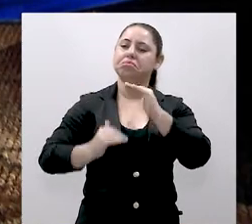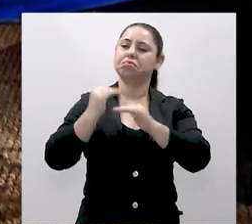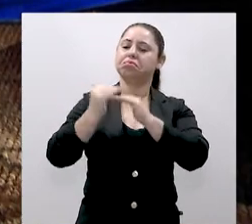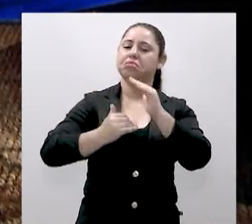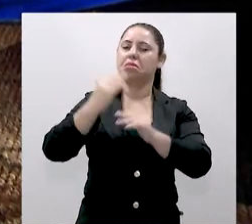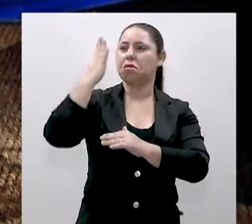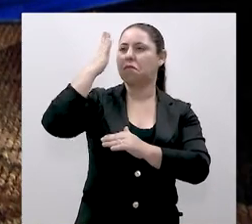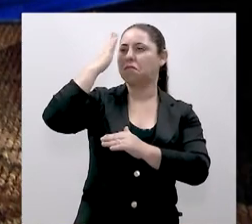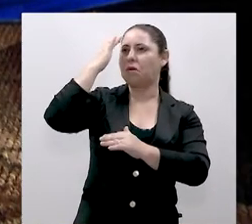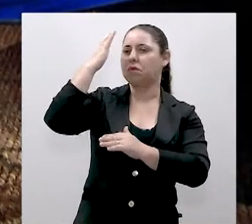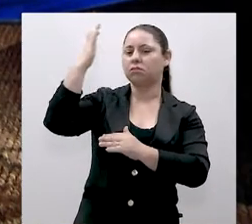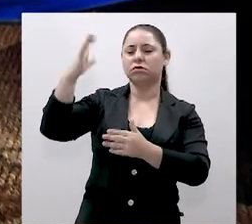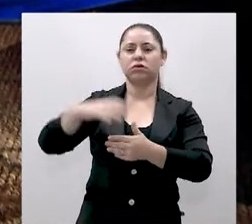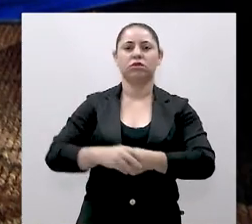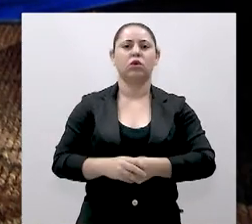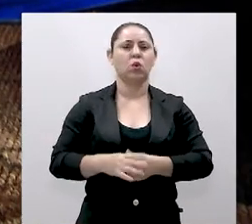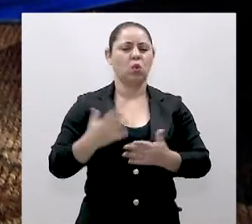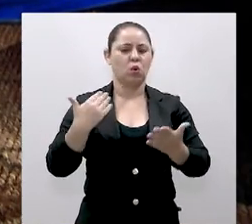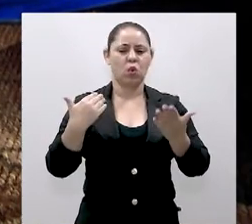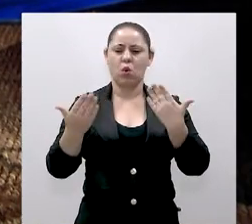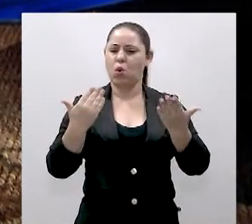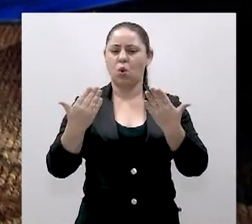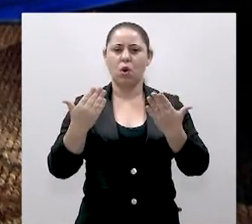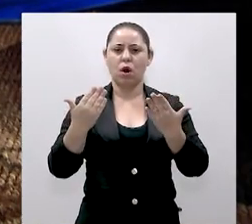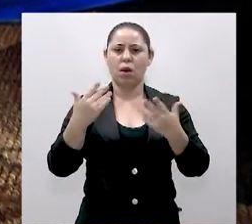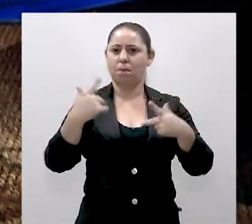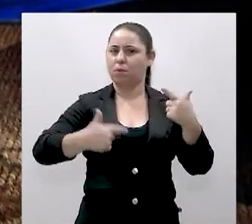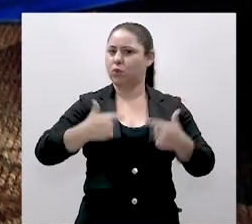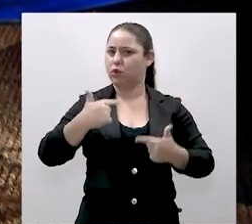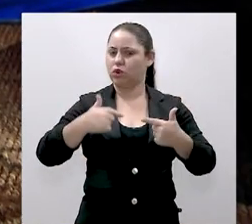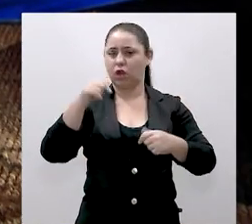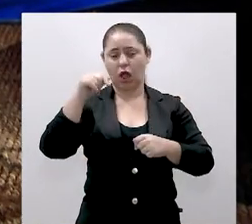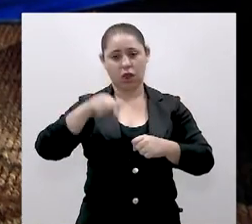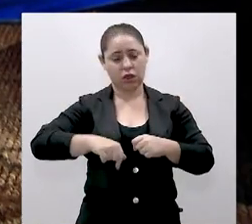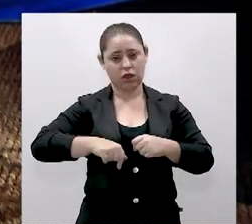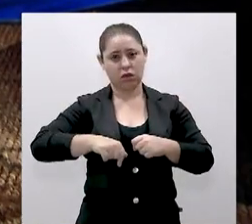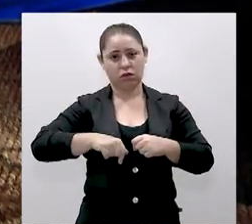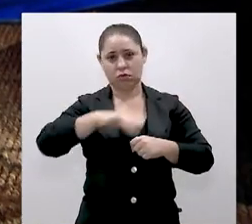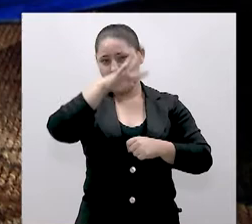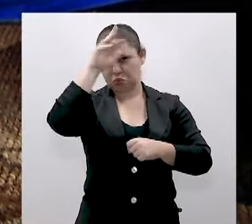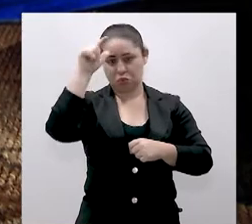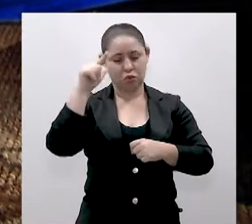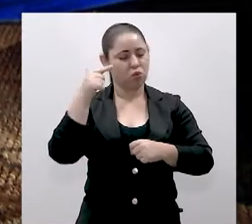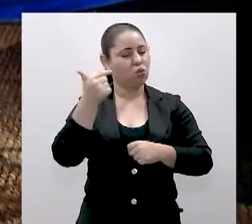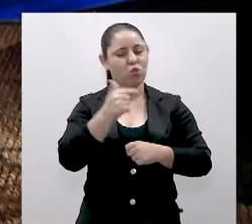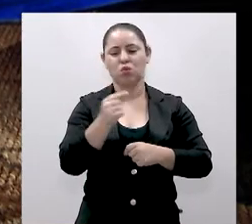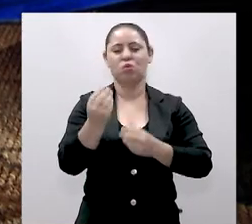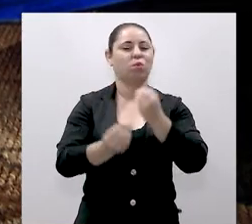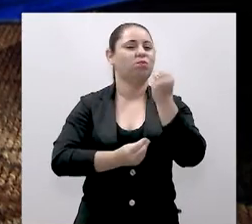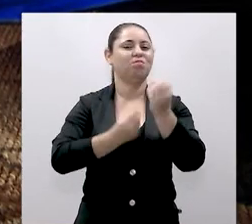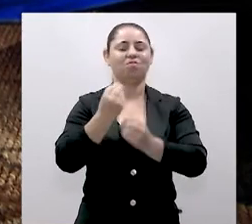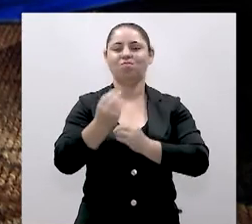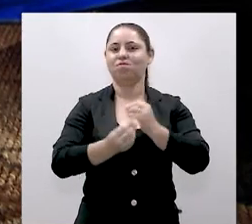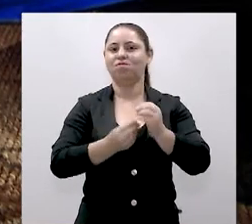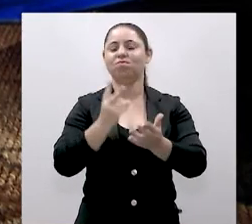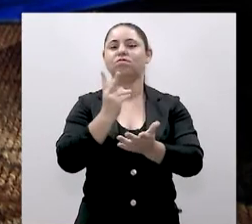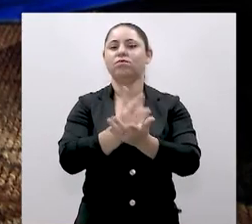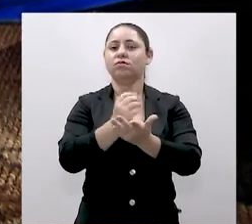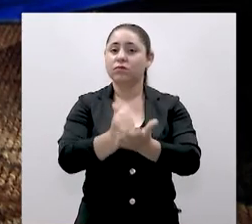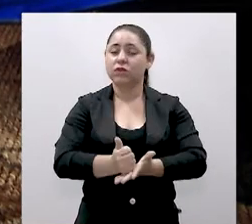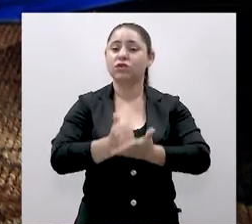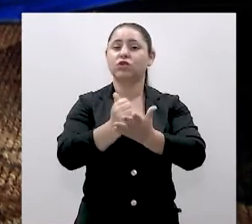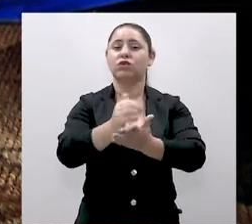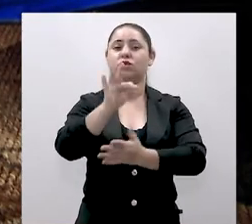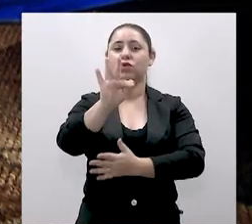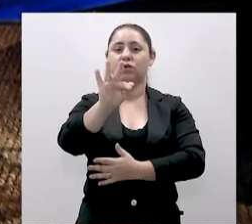uma o incomparável na política de Mato Grosso do Sul encarar muito competente né E que